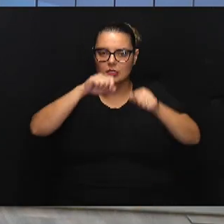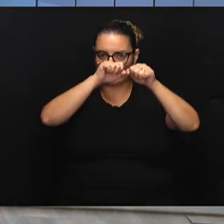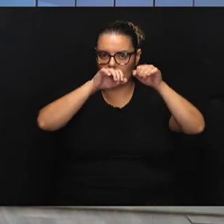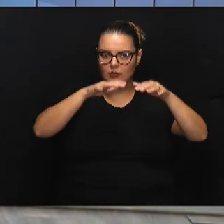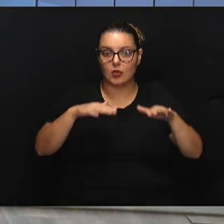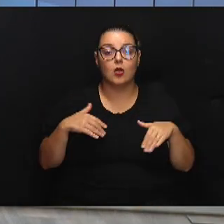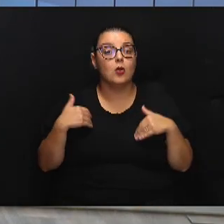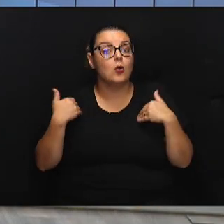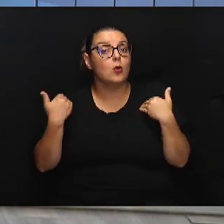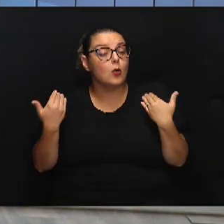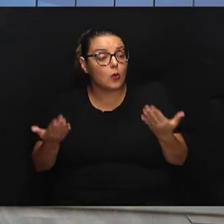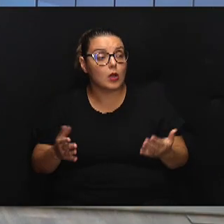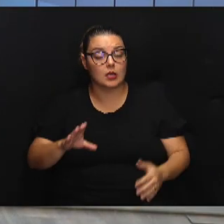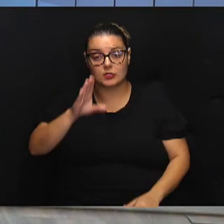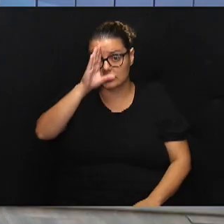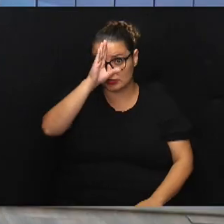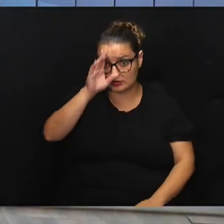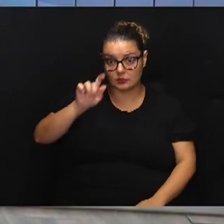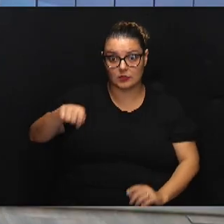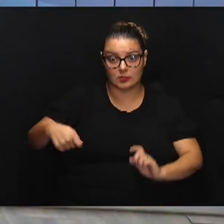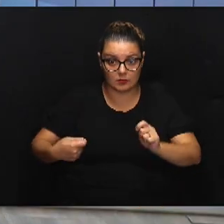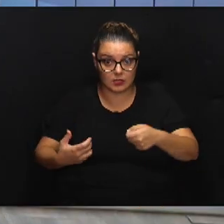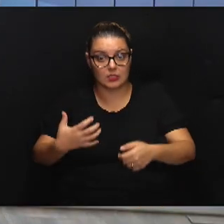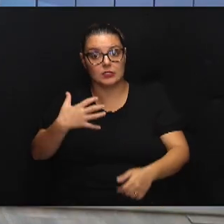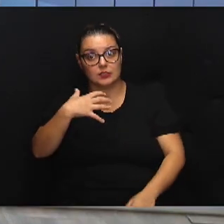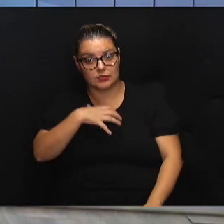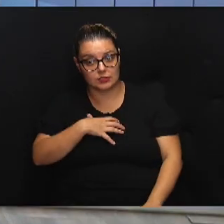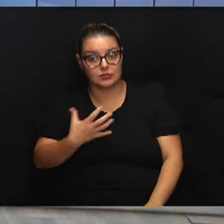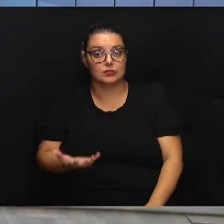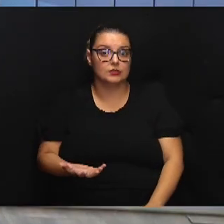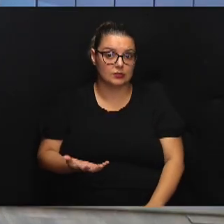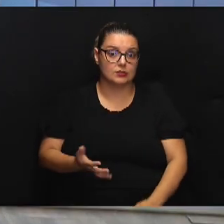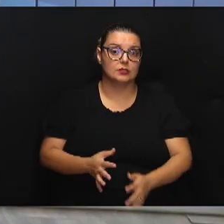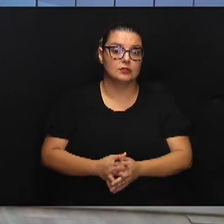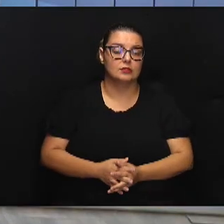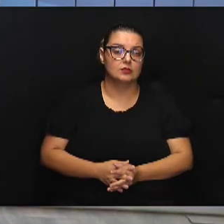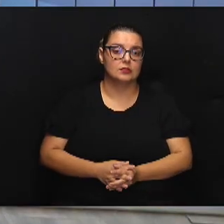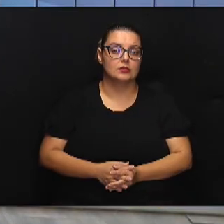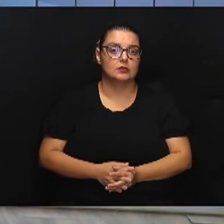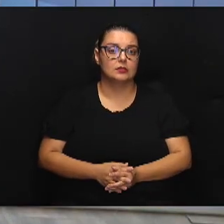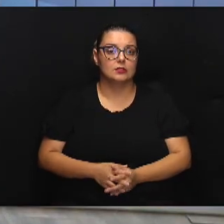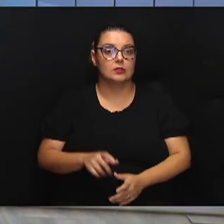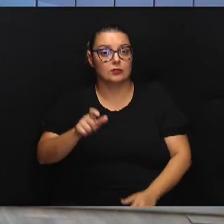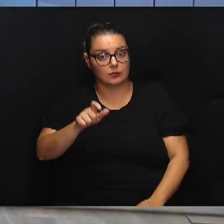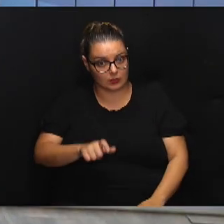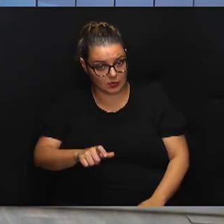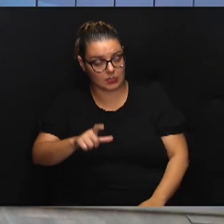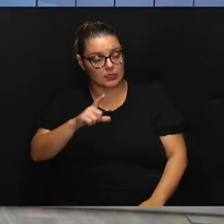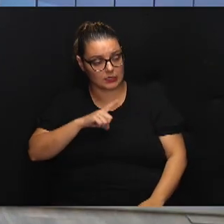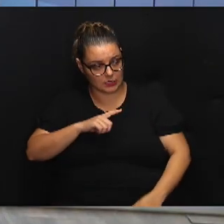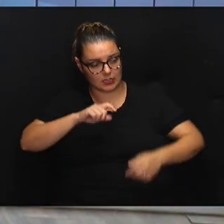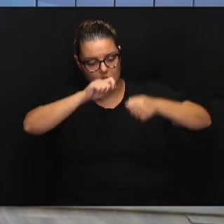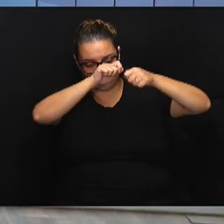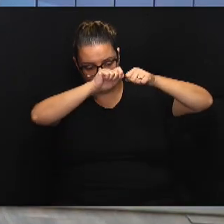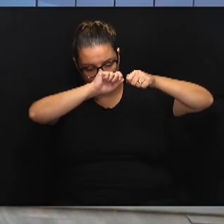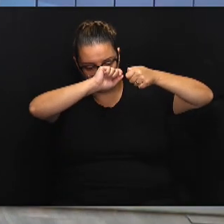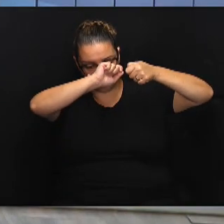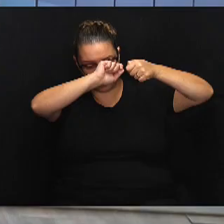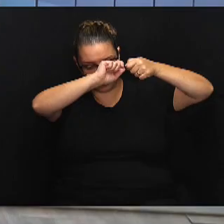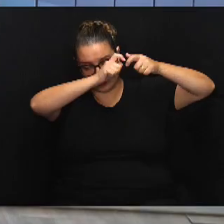Quais são os principais sinais, sintomas que a pessoa com esse transtorno ela vai dando